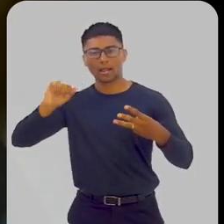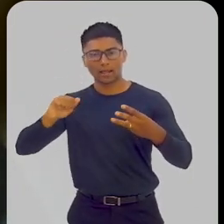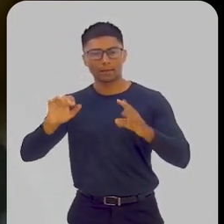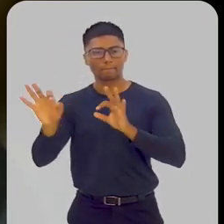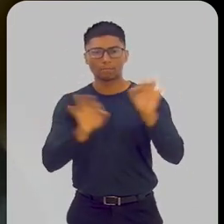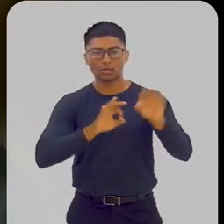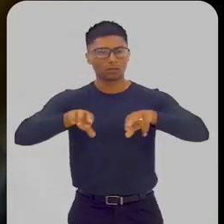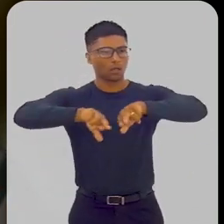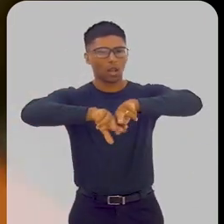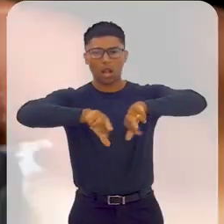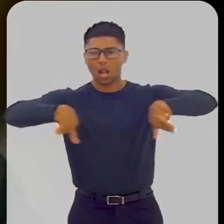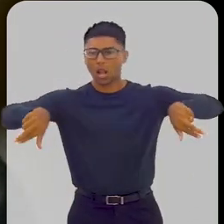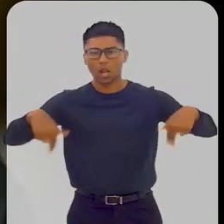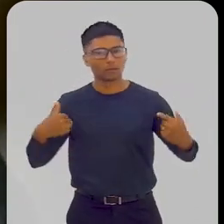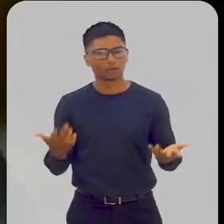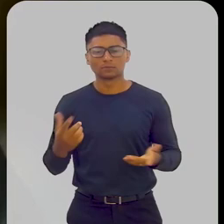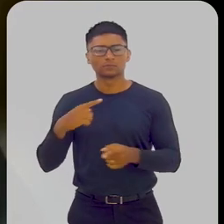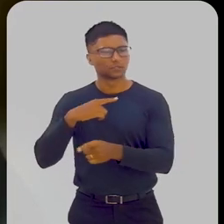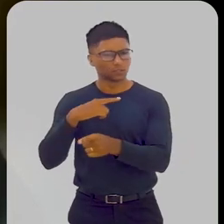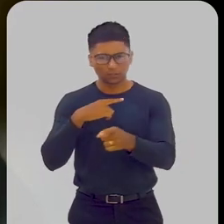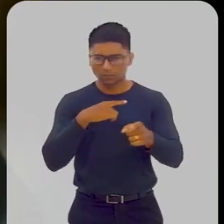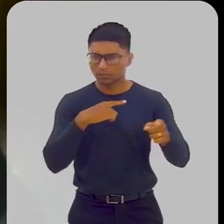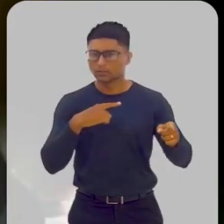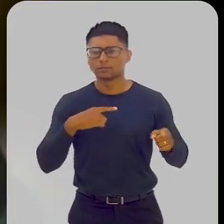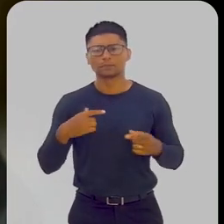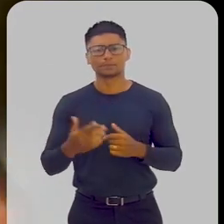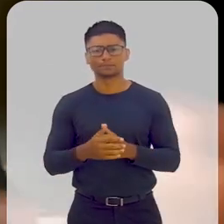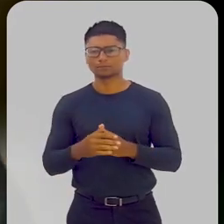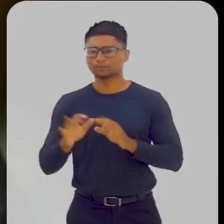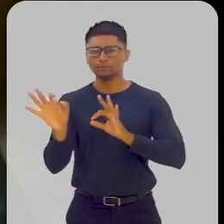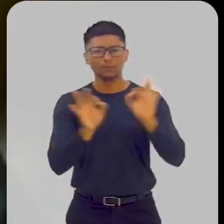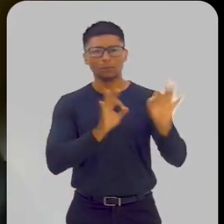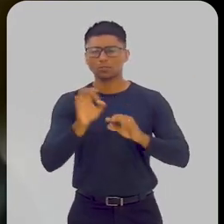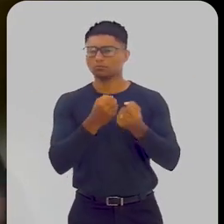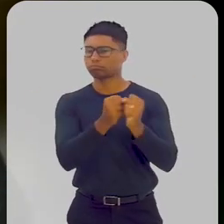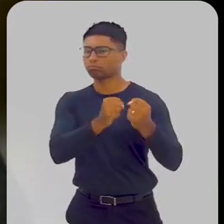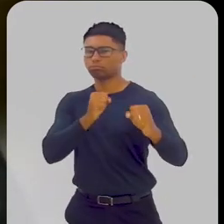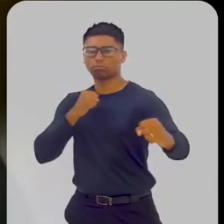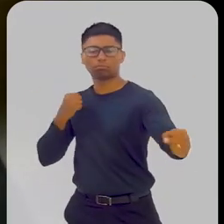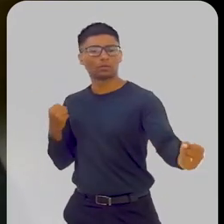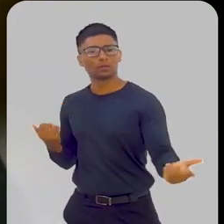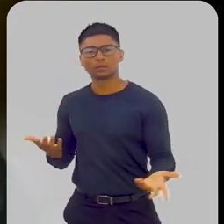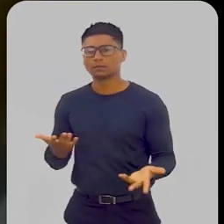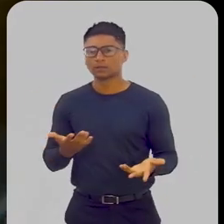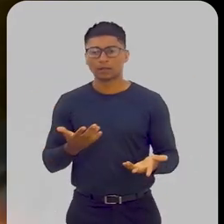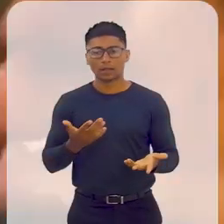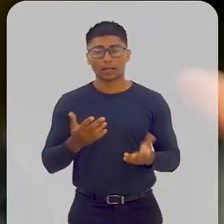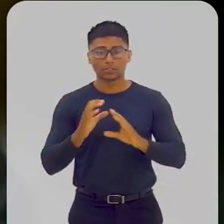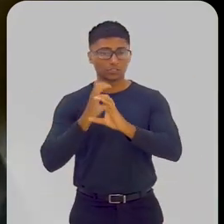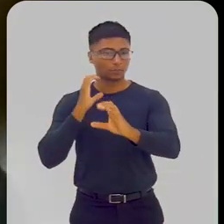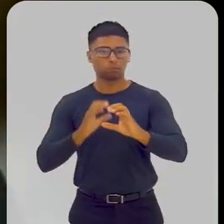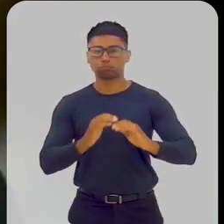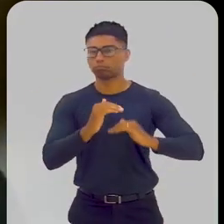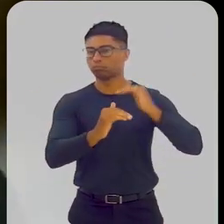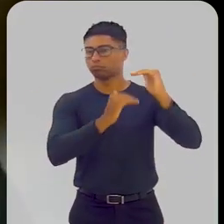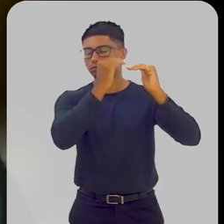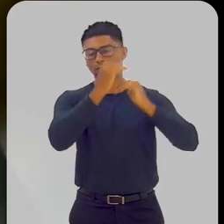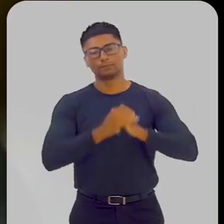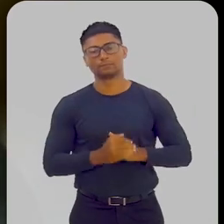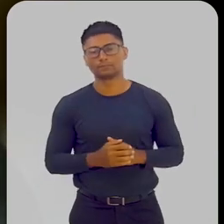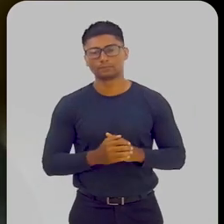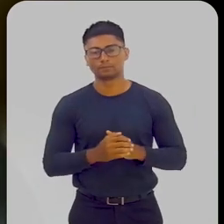estradas e nos projetos de barragens, Itaipu, Ilha Solteira e outros. Projetos enormes, né, que desenvolveram a engenharia